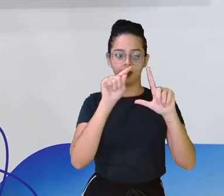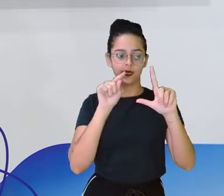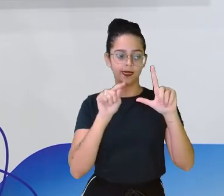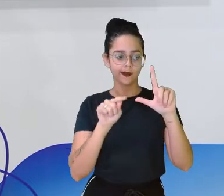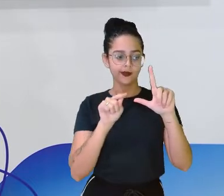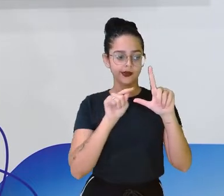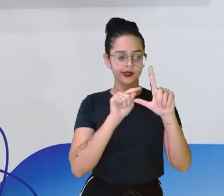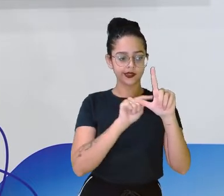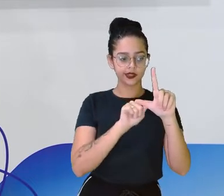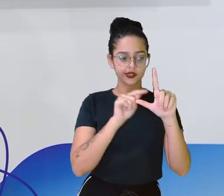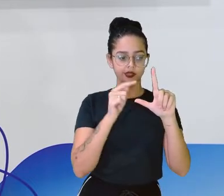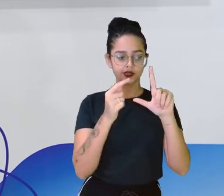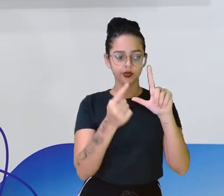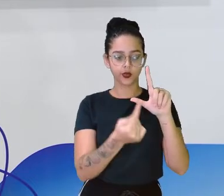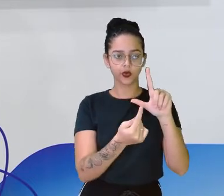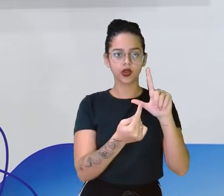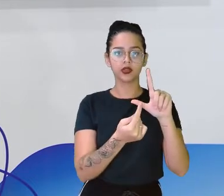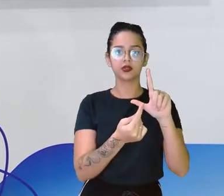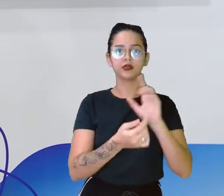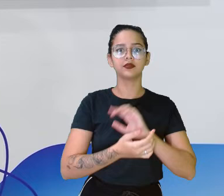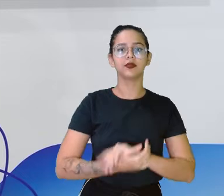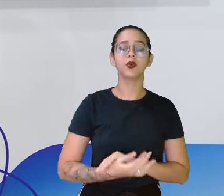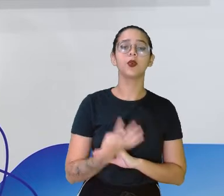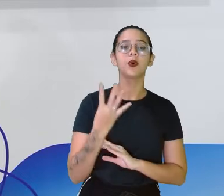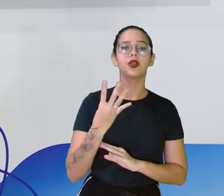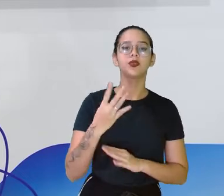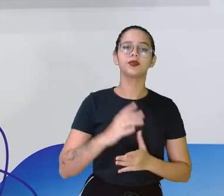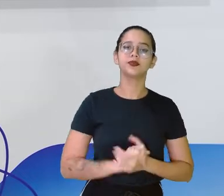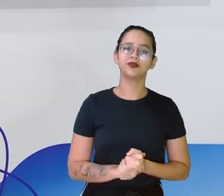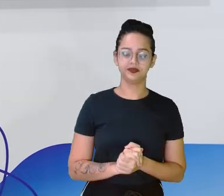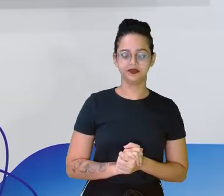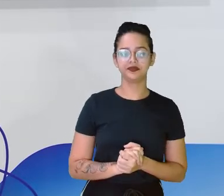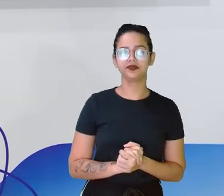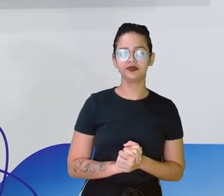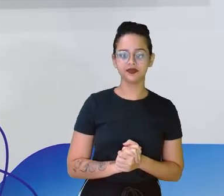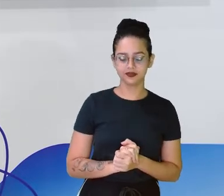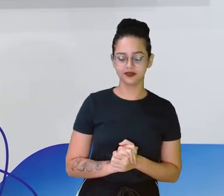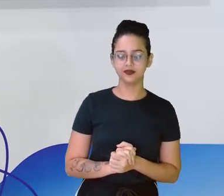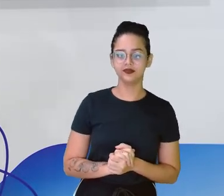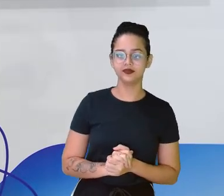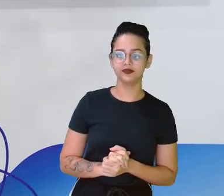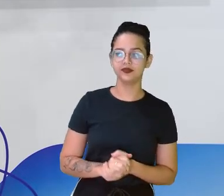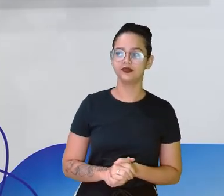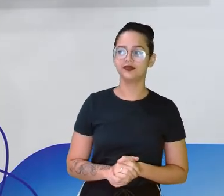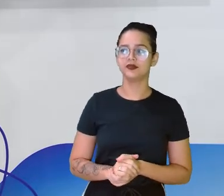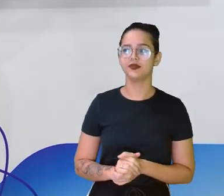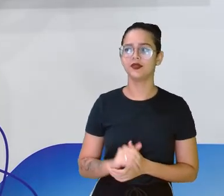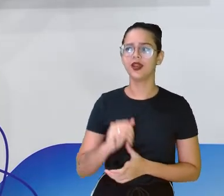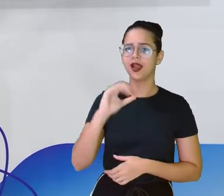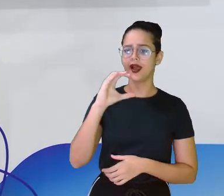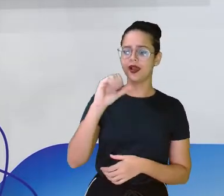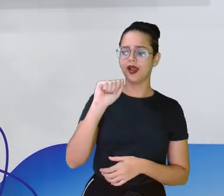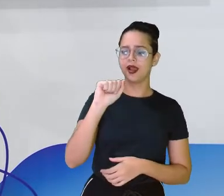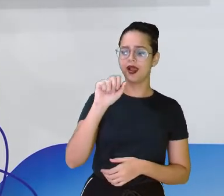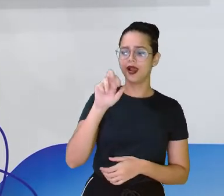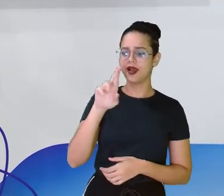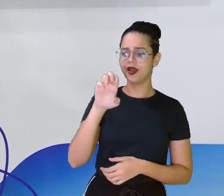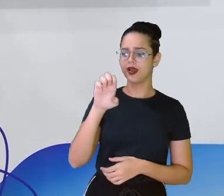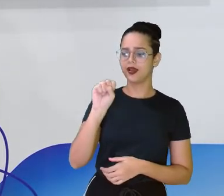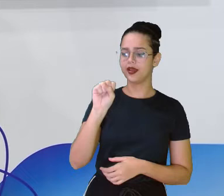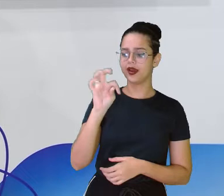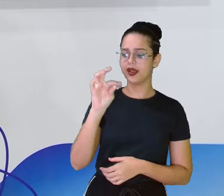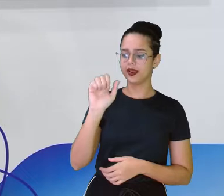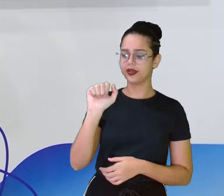2, 3, 4. 4 vértices. E as minhas arestas, eu só